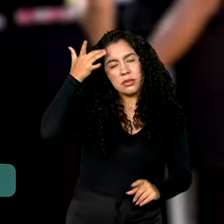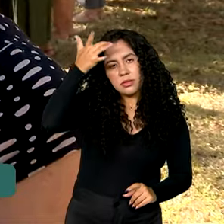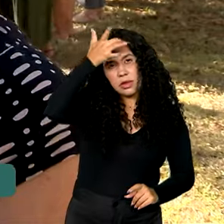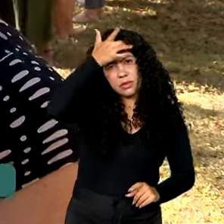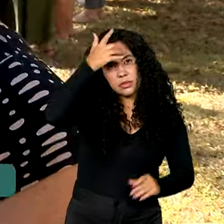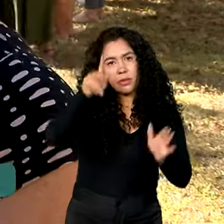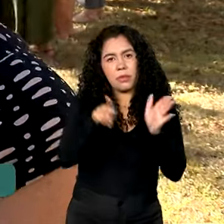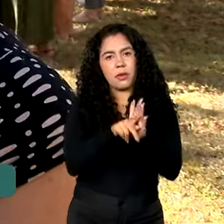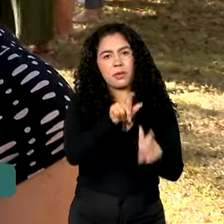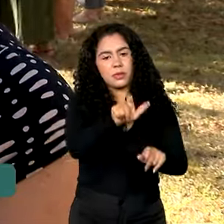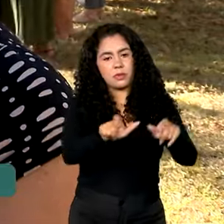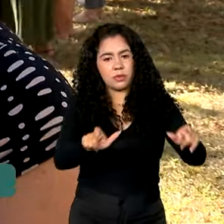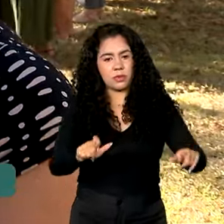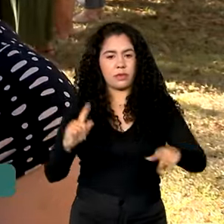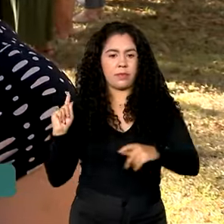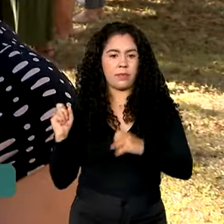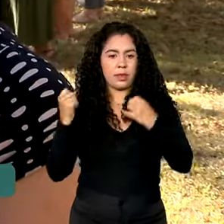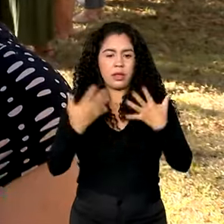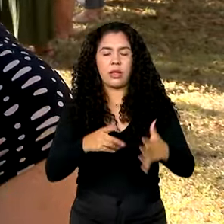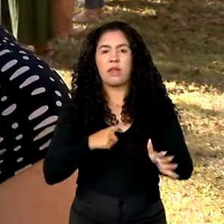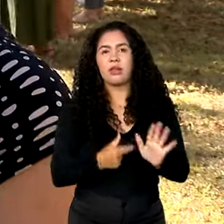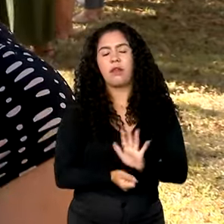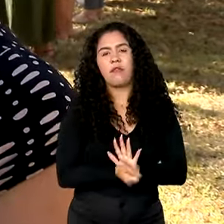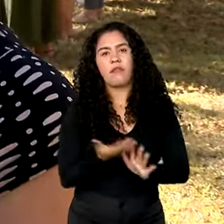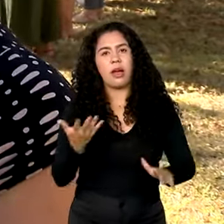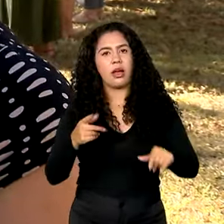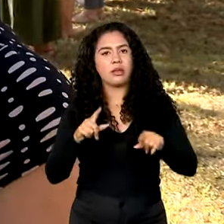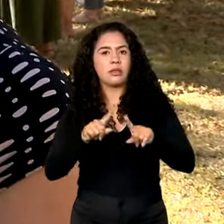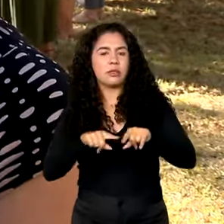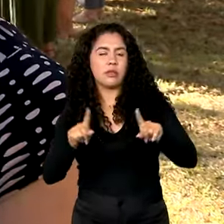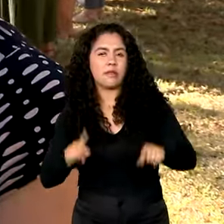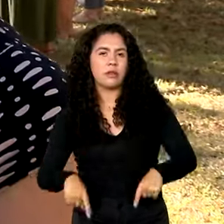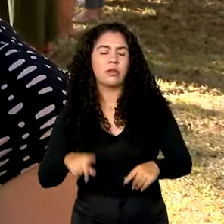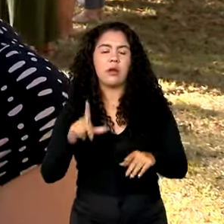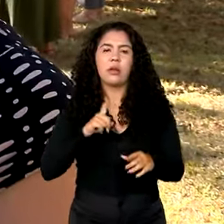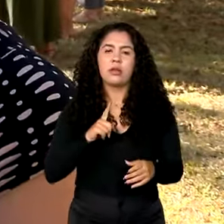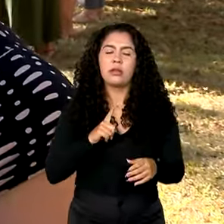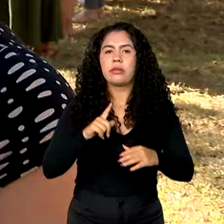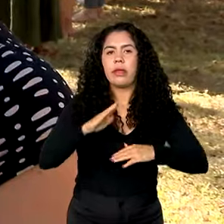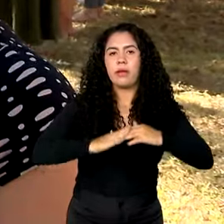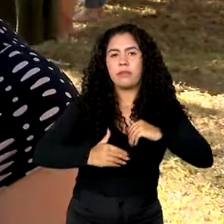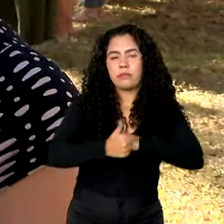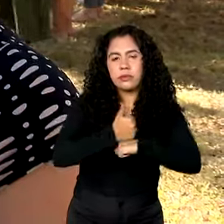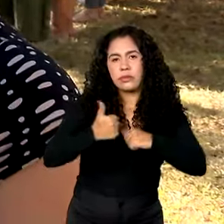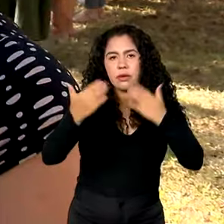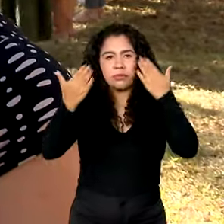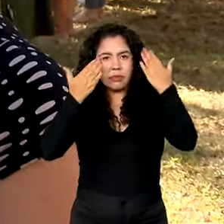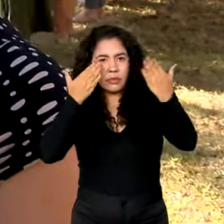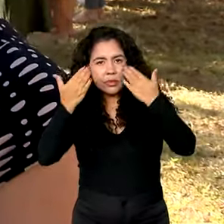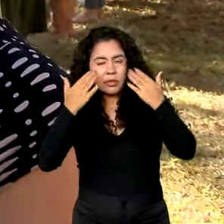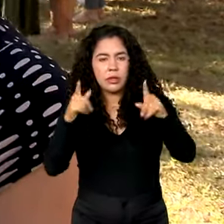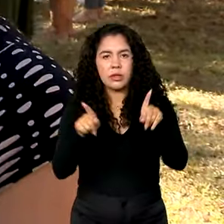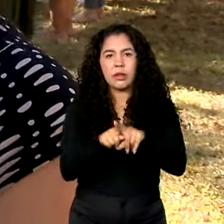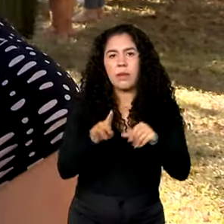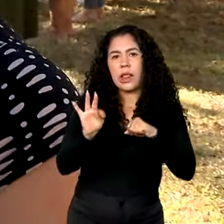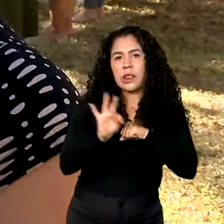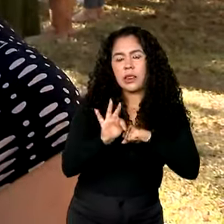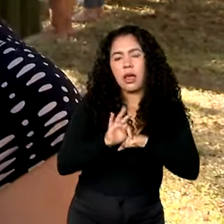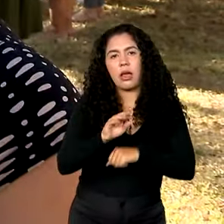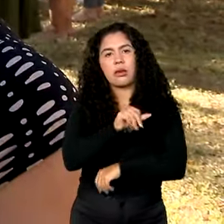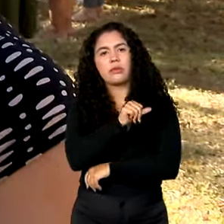pessoas. Nós temos vários servidores aqui, tanto assistente social, médicos, psicólogos, técnicos de enfermagem, então, assim,